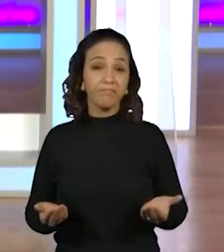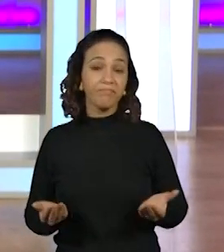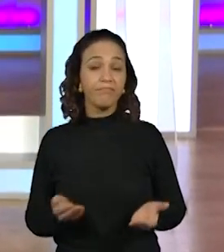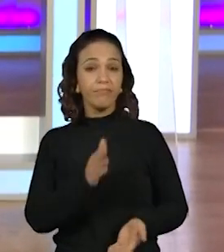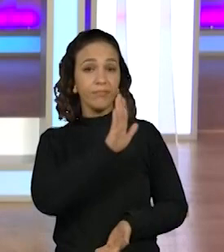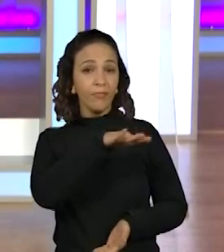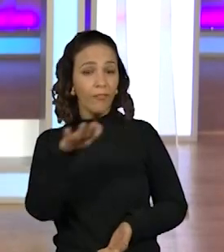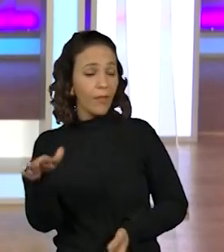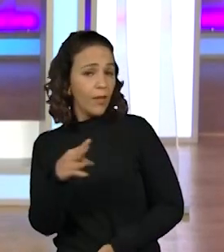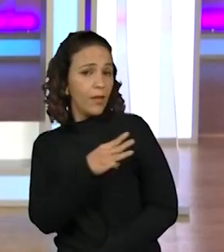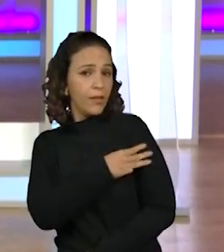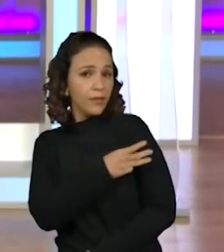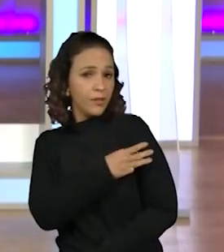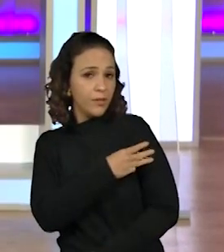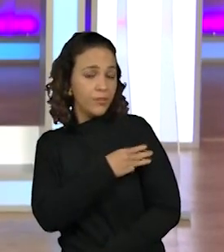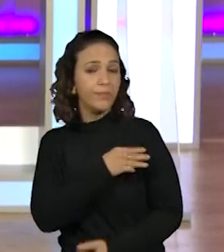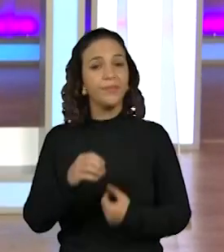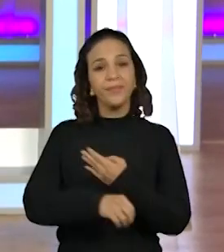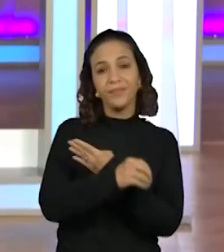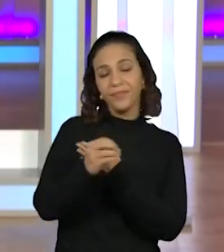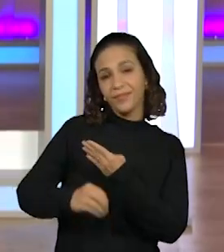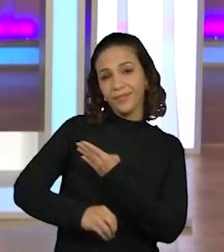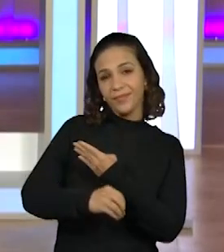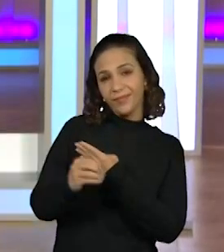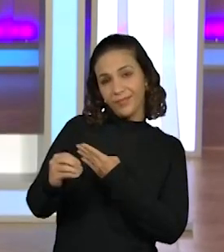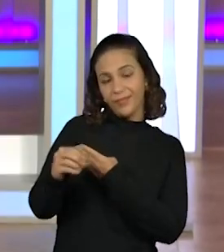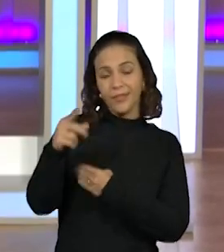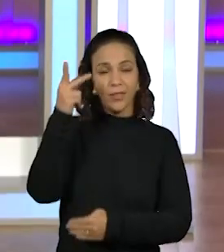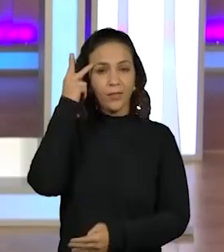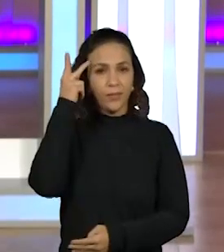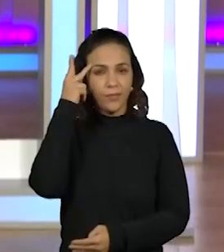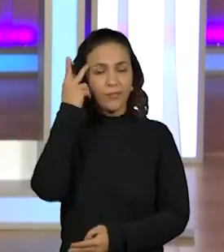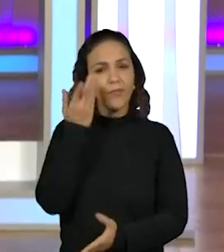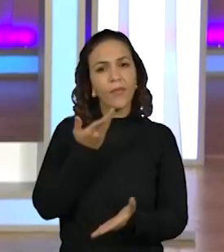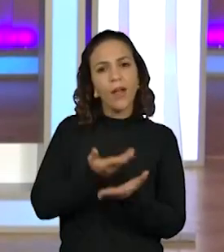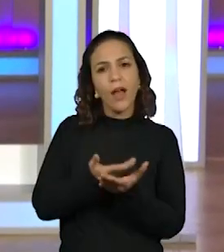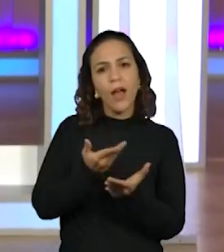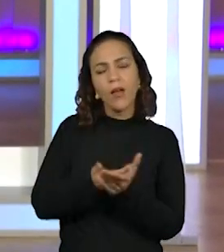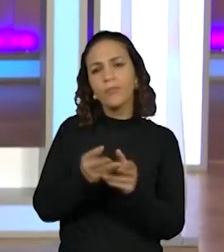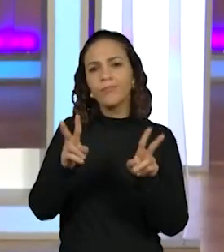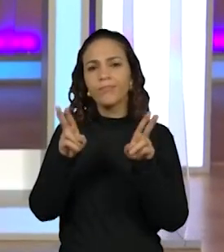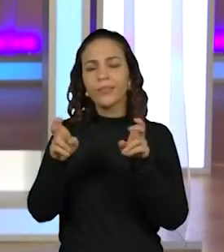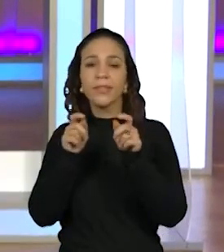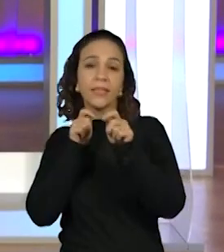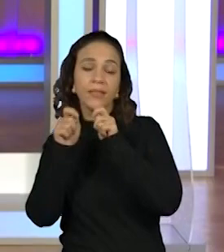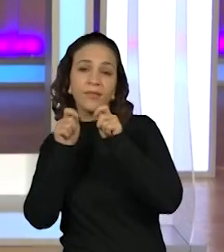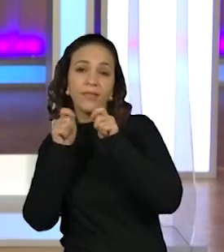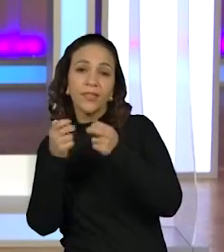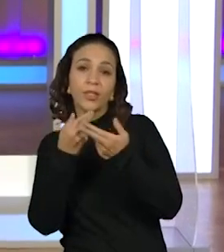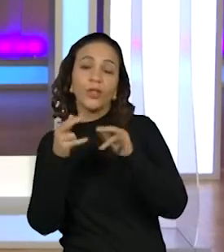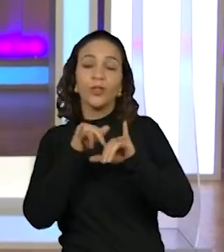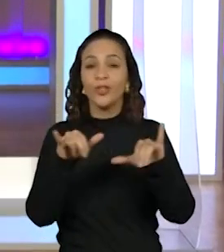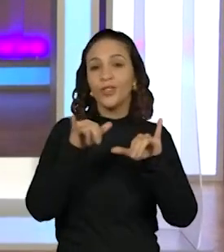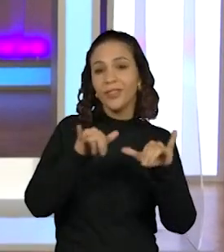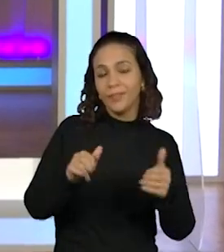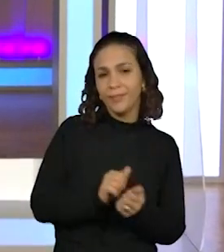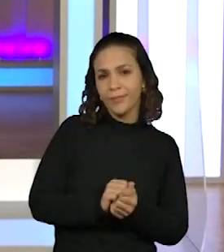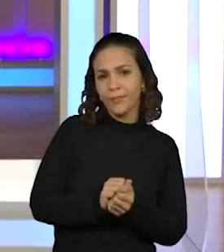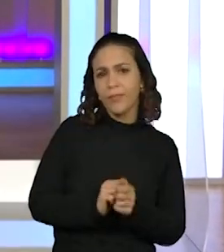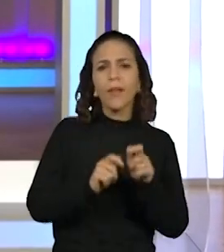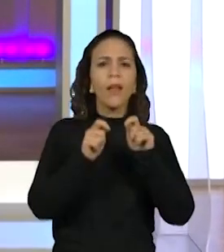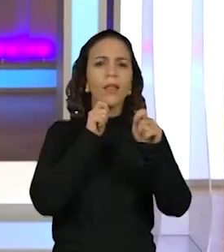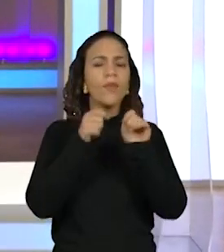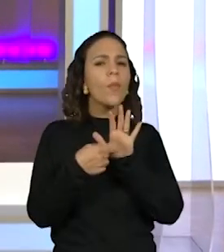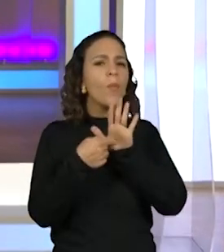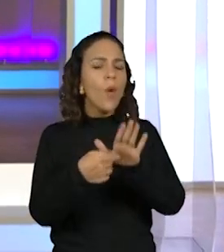Estudantes do terceiro ano do Centro de Mídias de São Paulo têm aula sobre entrevista e notícia. A entrevista